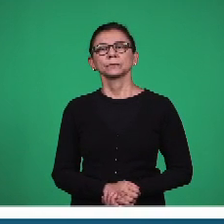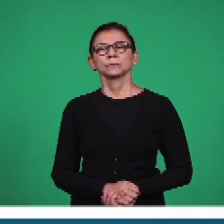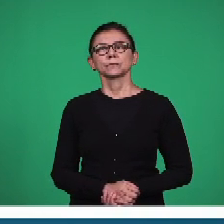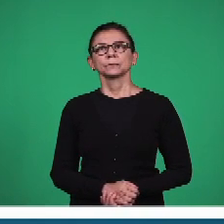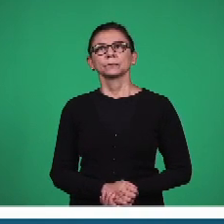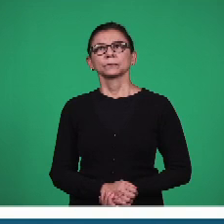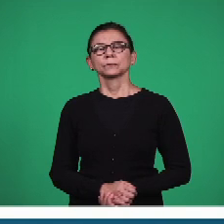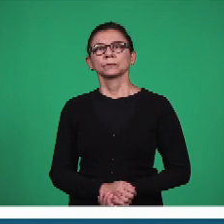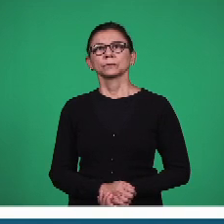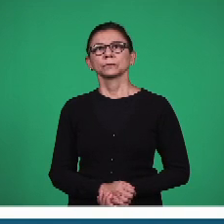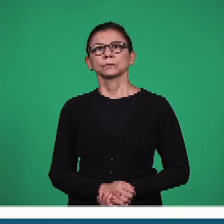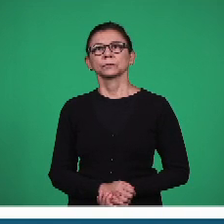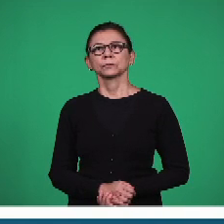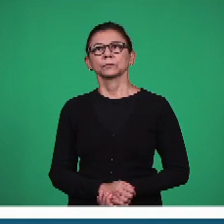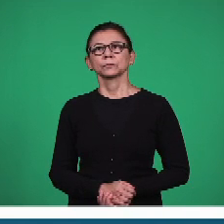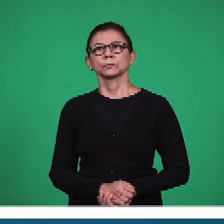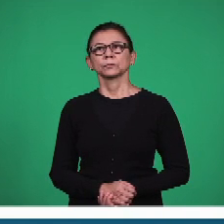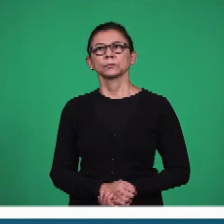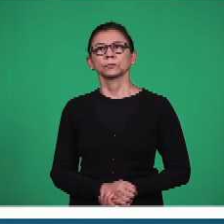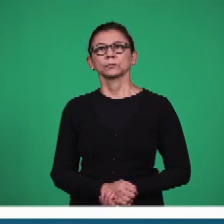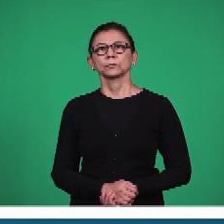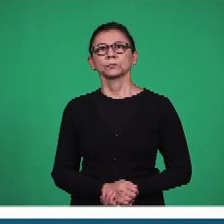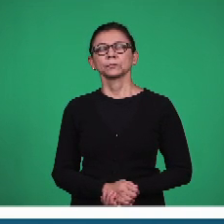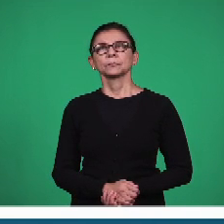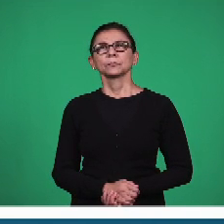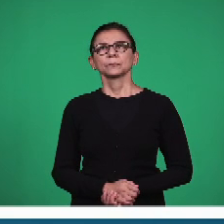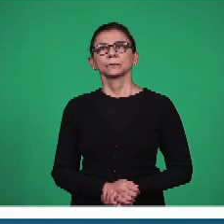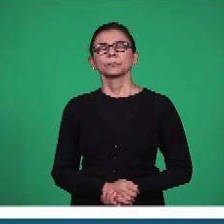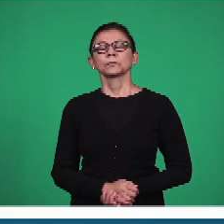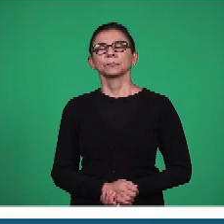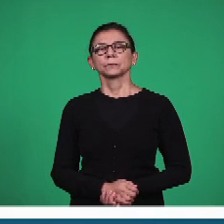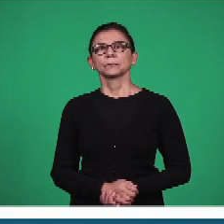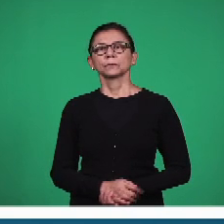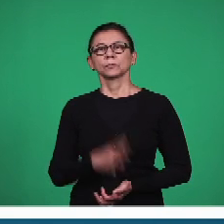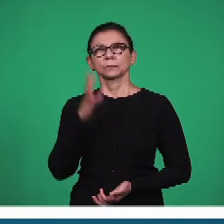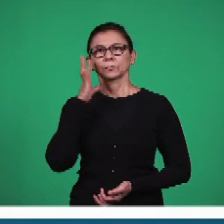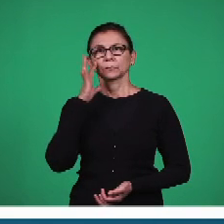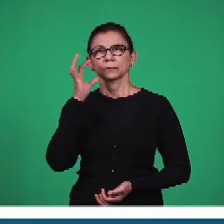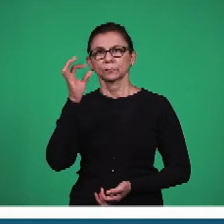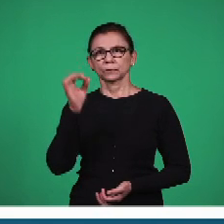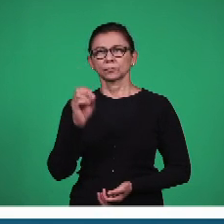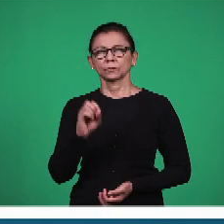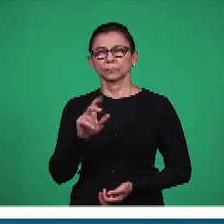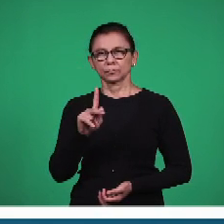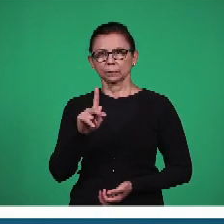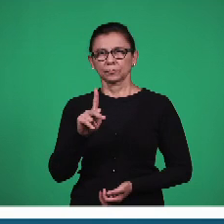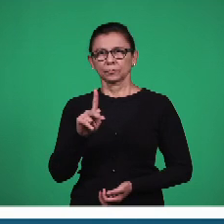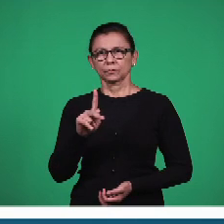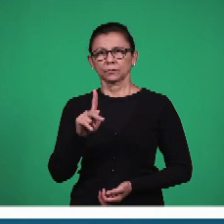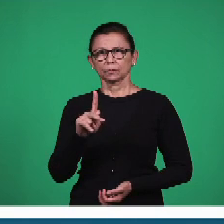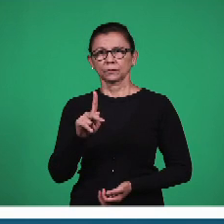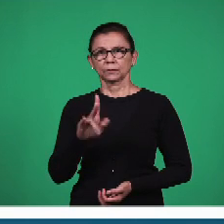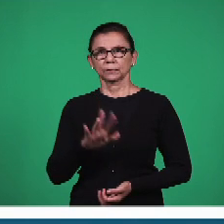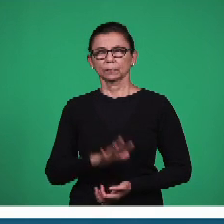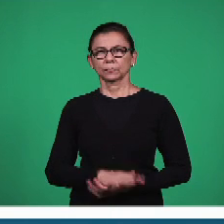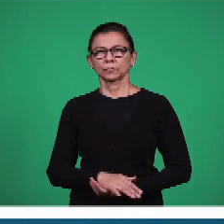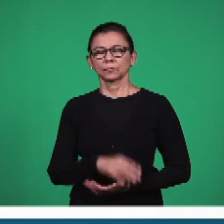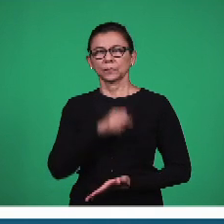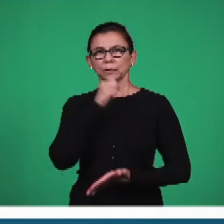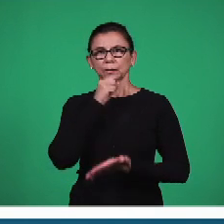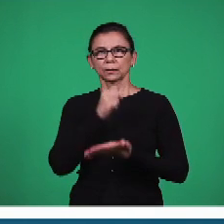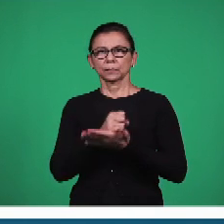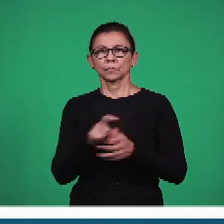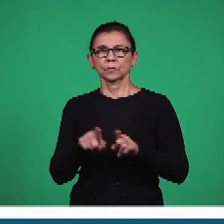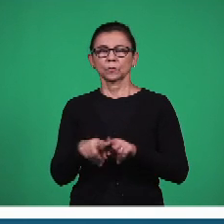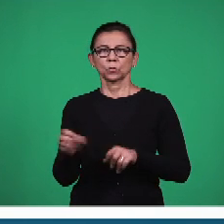Uns tempos aí, 5 minutos, os irmãos poderem estarem atentos a isso aí. Então, nós temos esses dois livros no Velho Testamento, no Novo